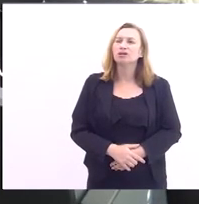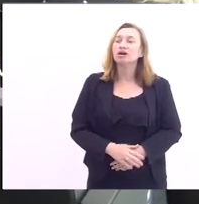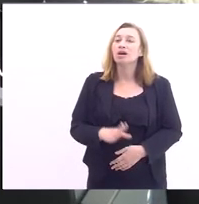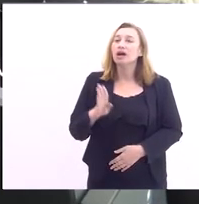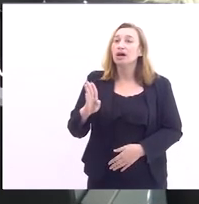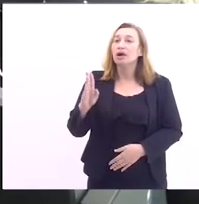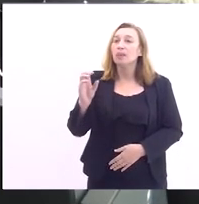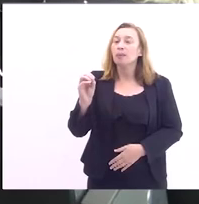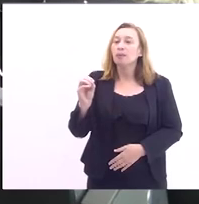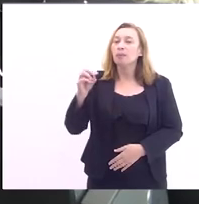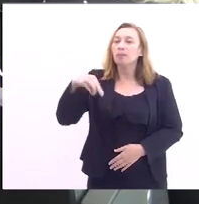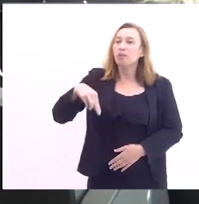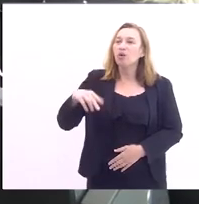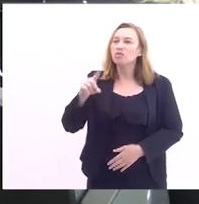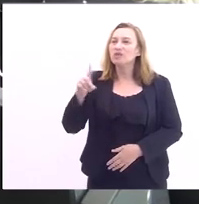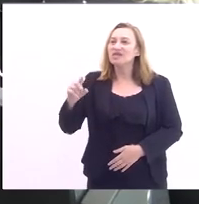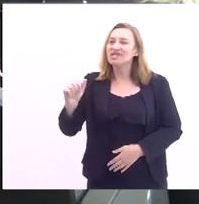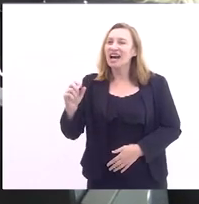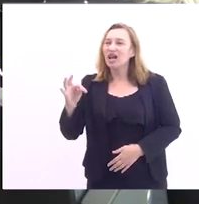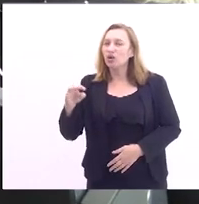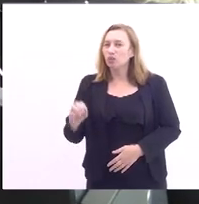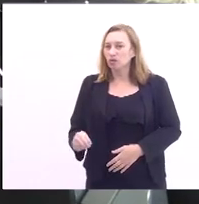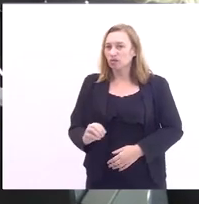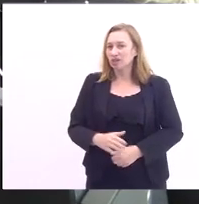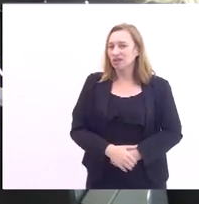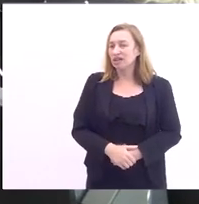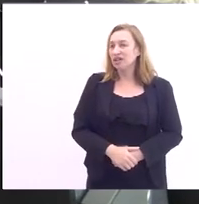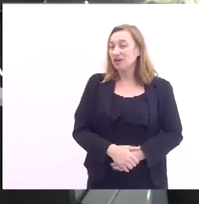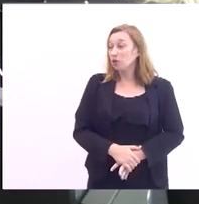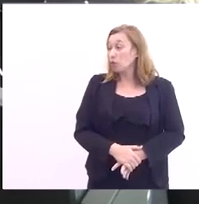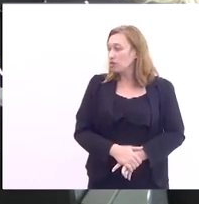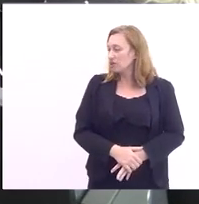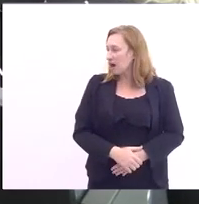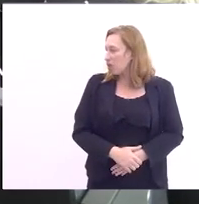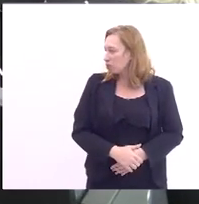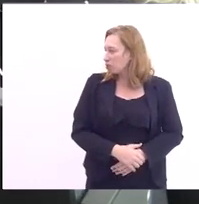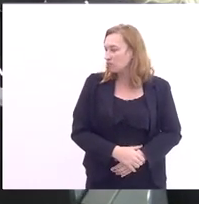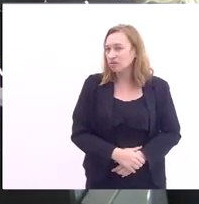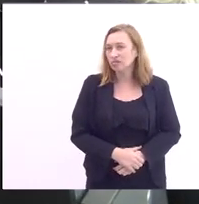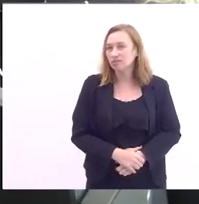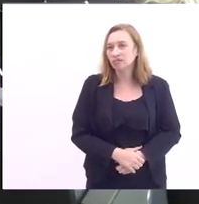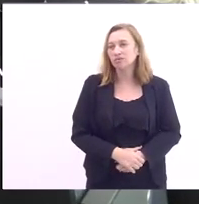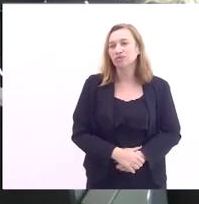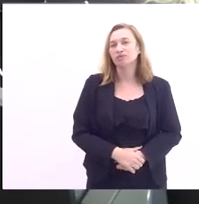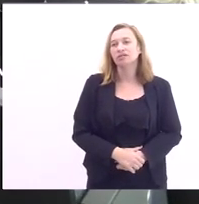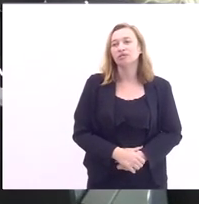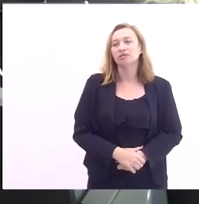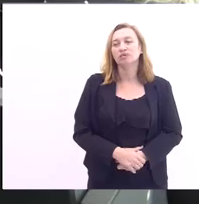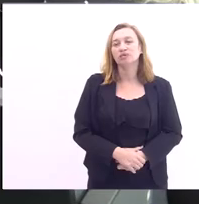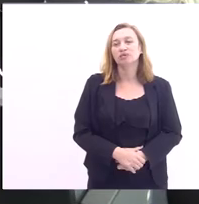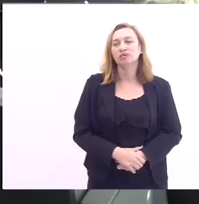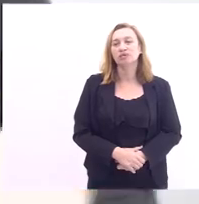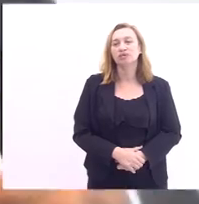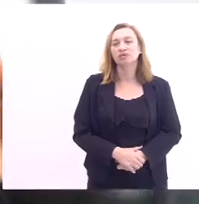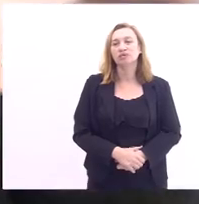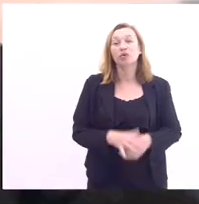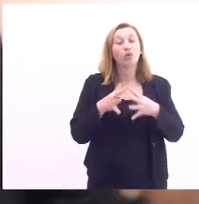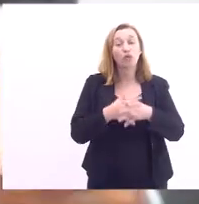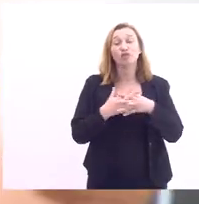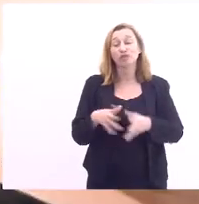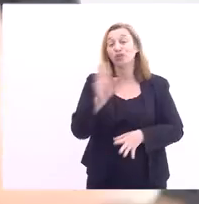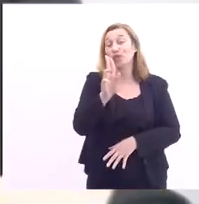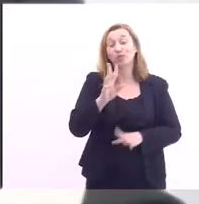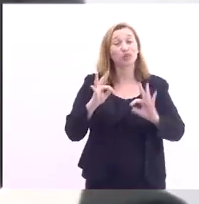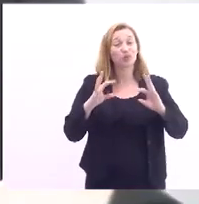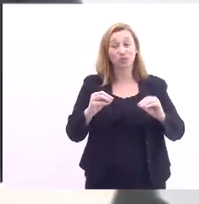Gonzalo. Yeah. Gonzalo. Pronto, Gonzalo. Eu vi São Gonzalo. Pô, eu acabei me confundindo